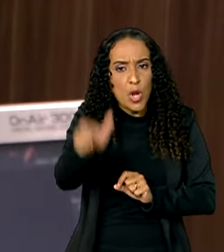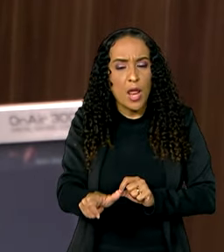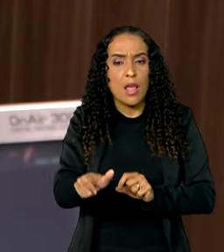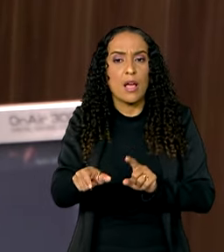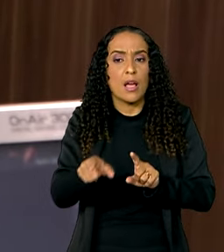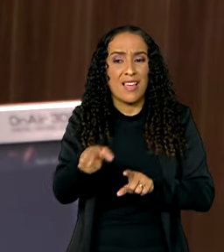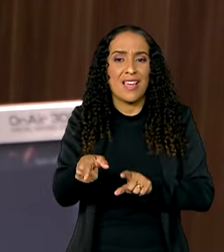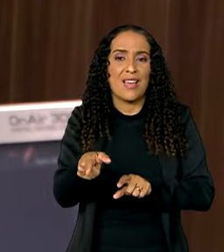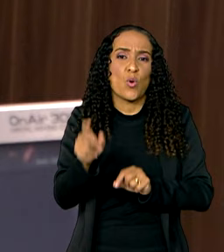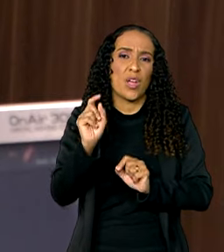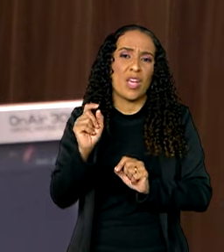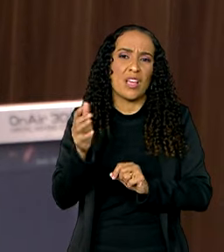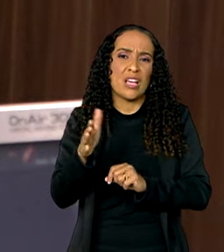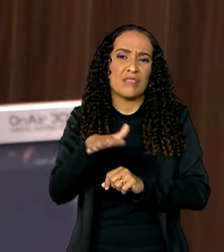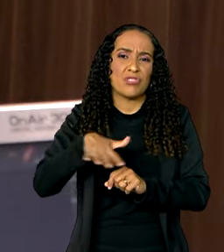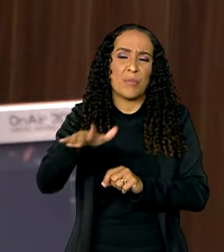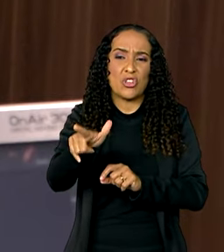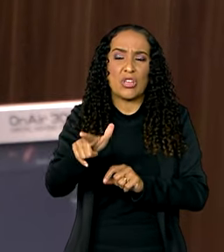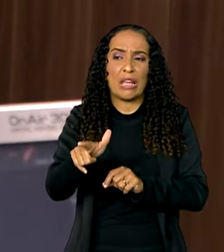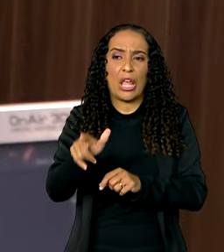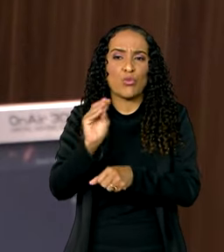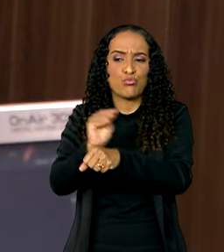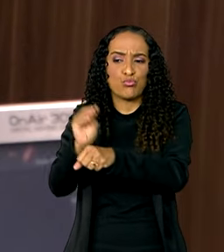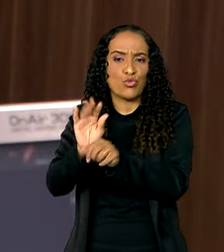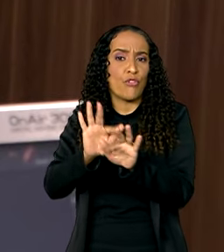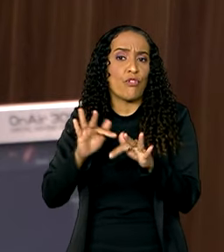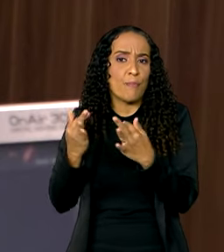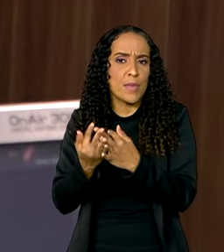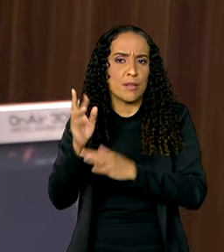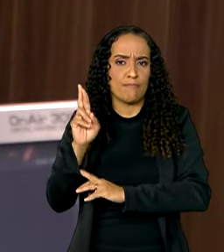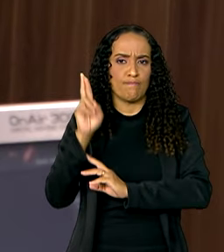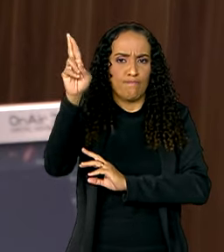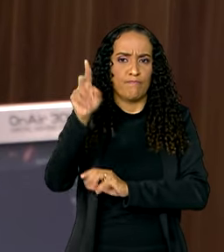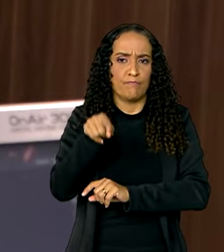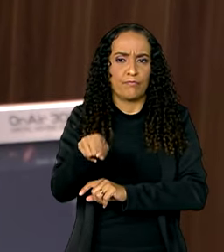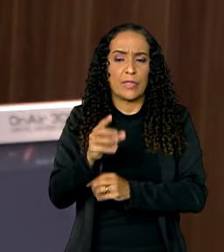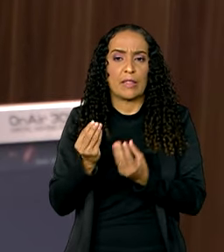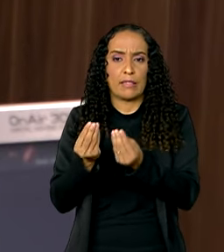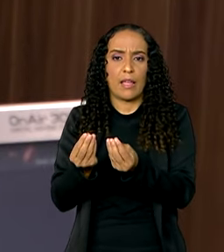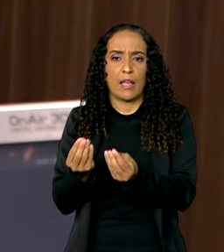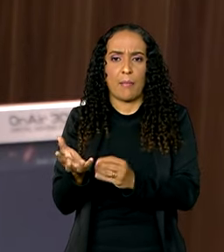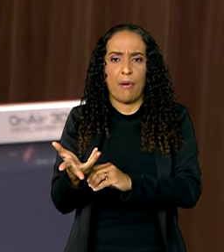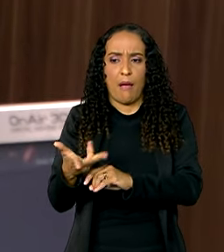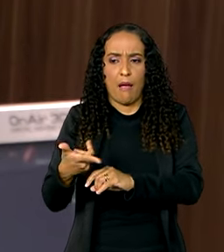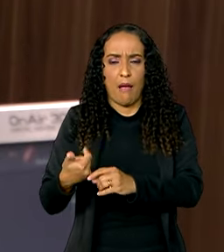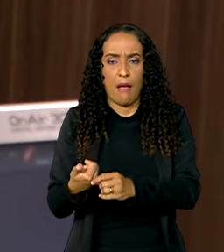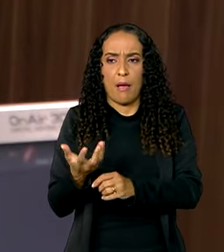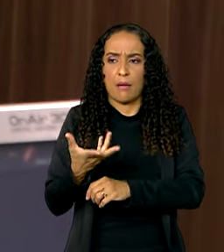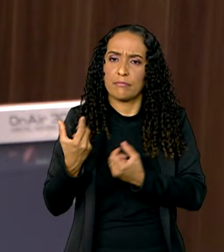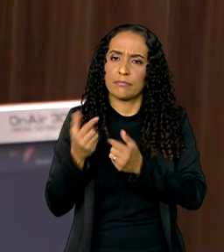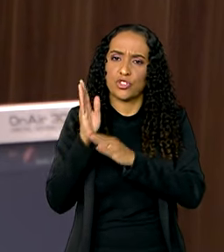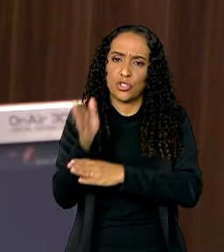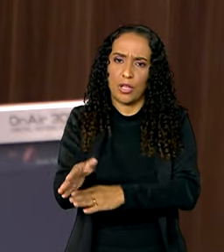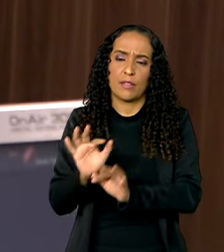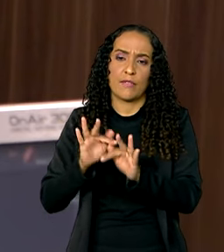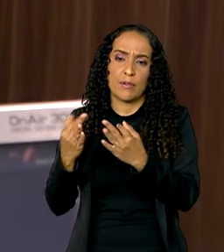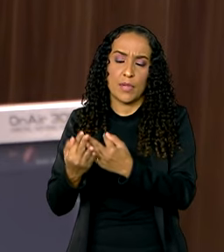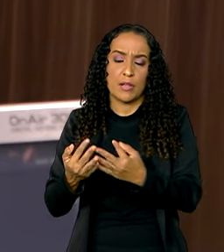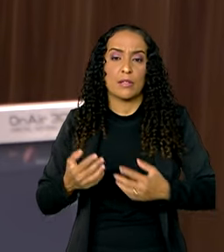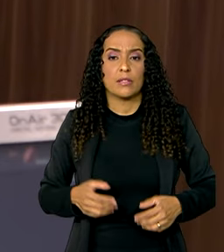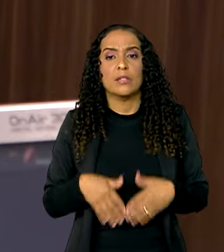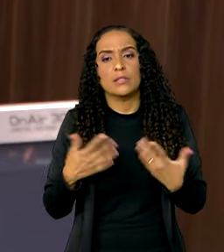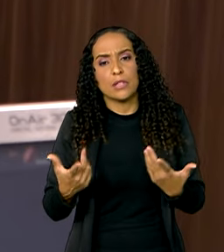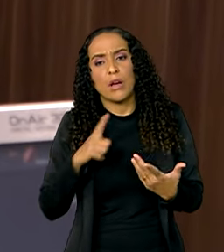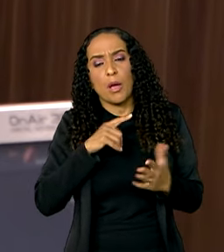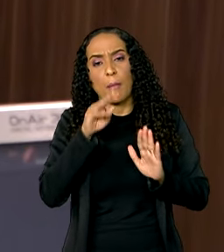nor aquela mulher que é o arrimo de família ela ela que vai trazer os benefícios ali de forma direta a sua família então é